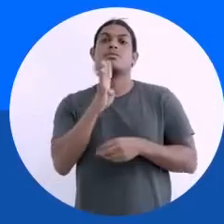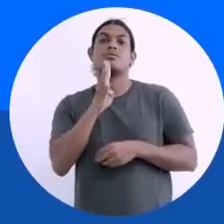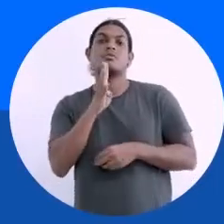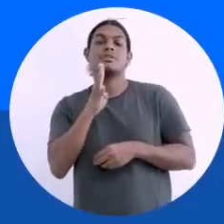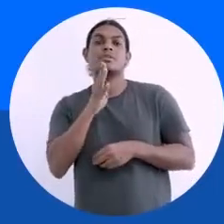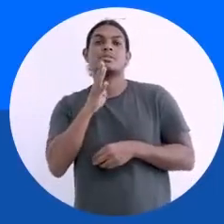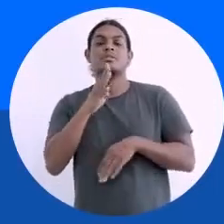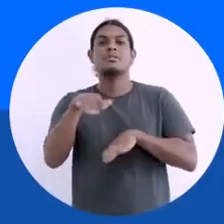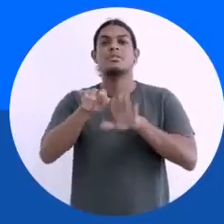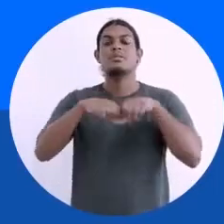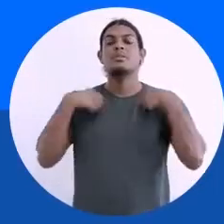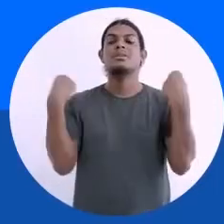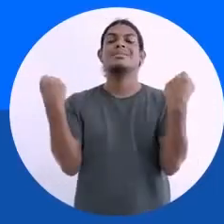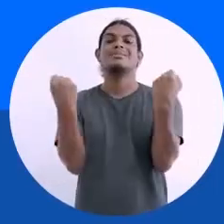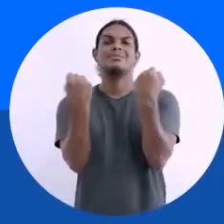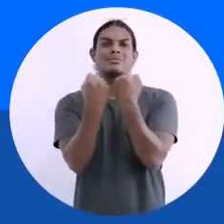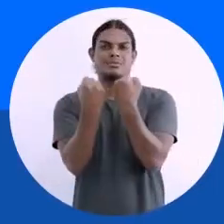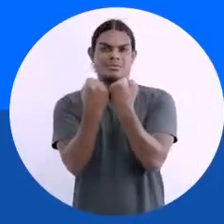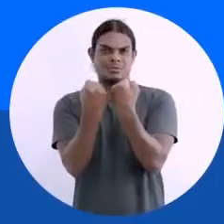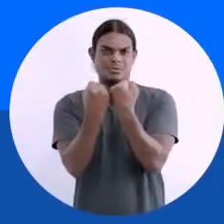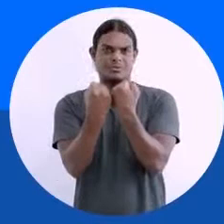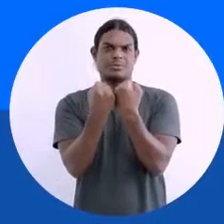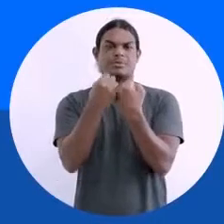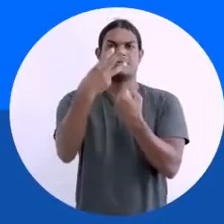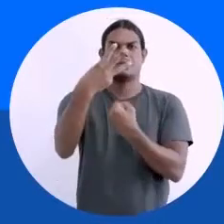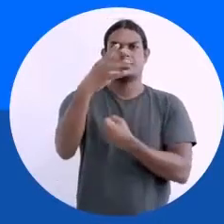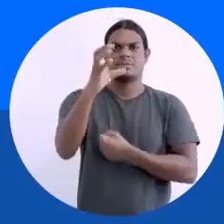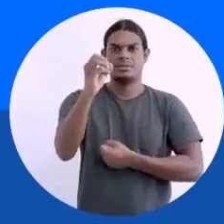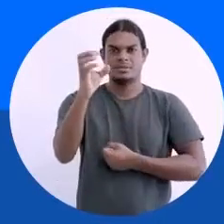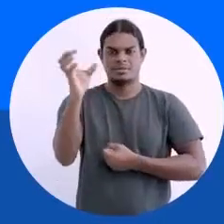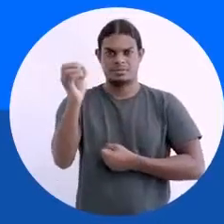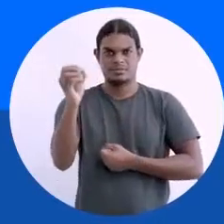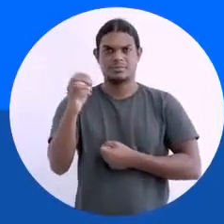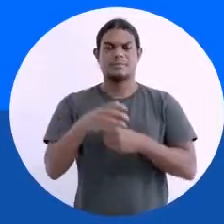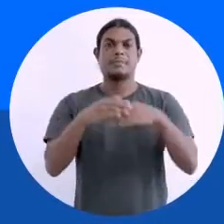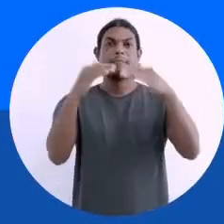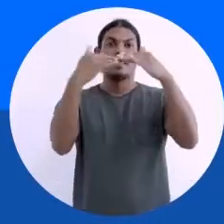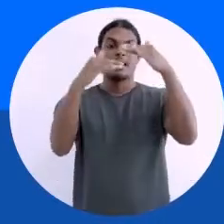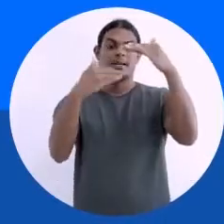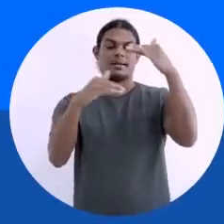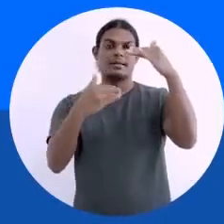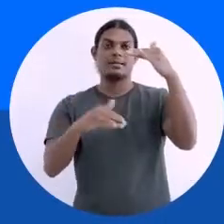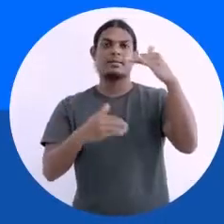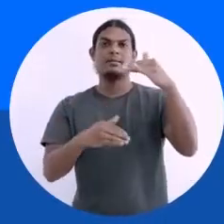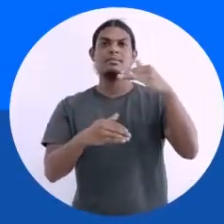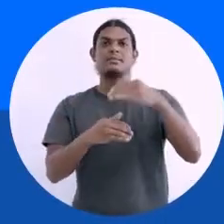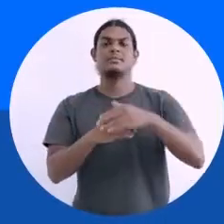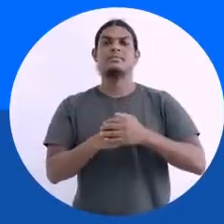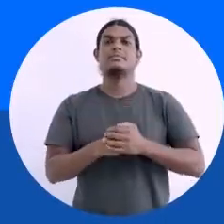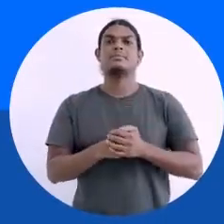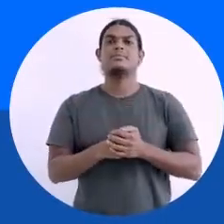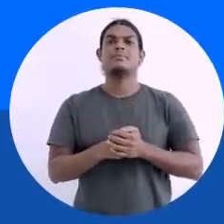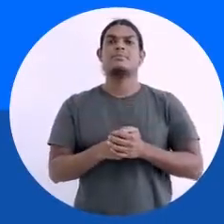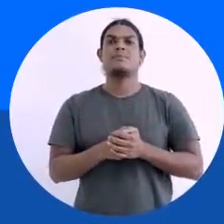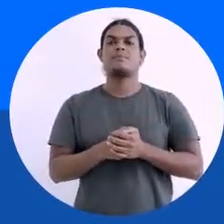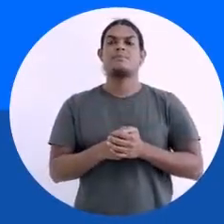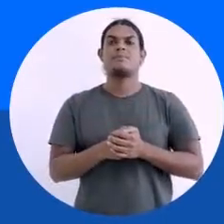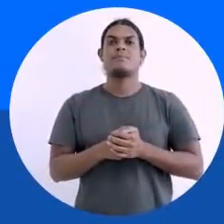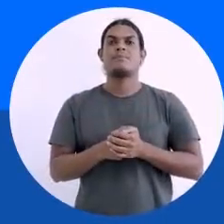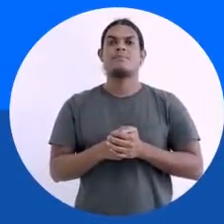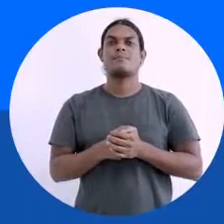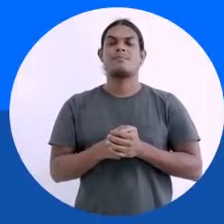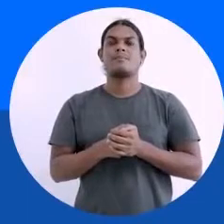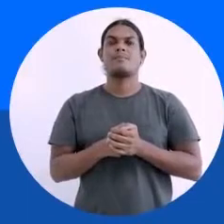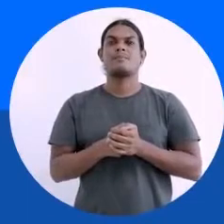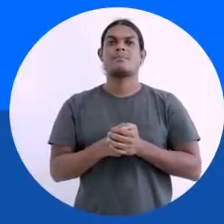Sociologia, Ciências Sociais, que é a classe 300. A classe seguinte remete a uma forma de comunicação dele com seus